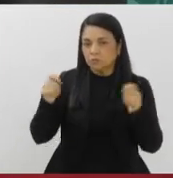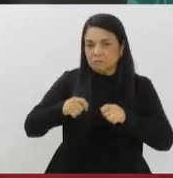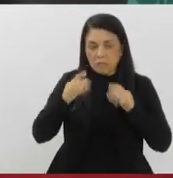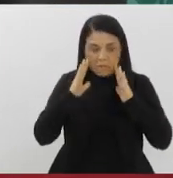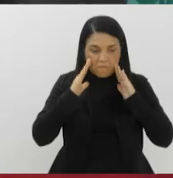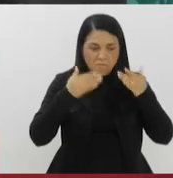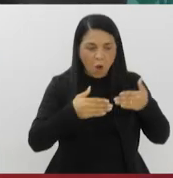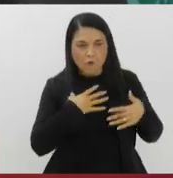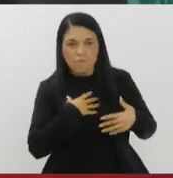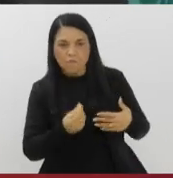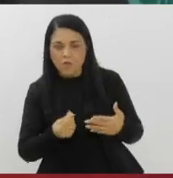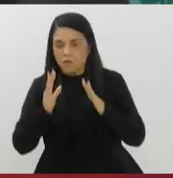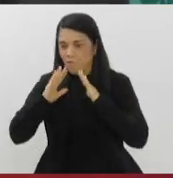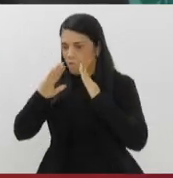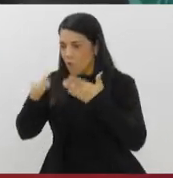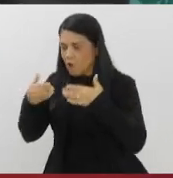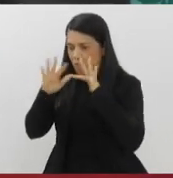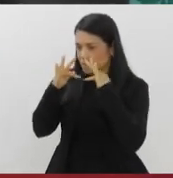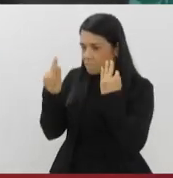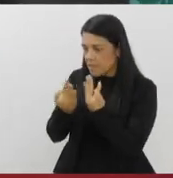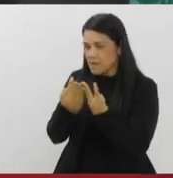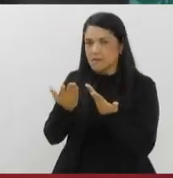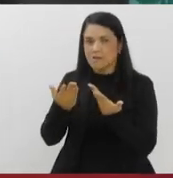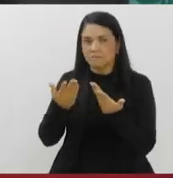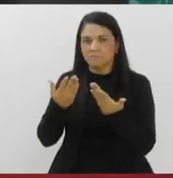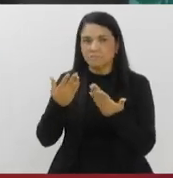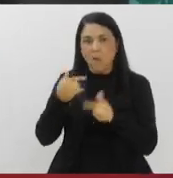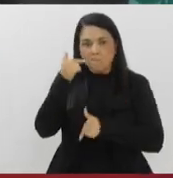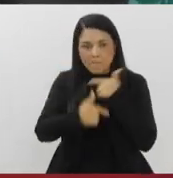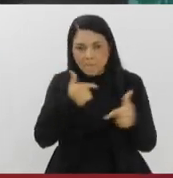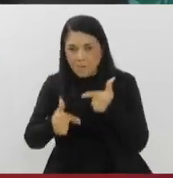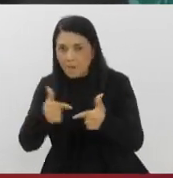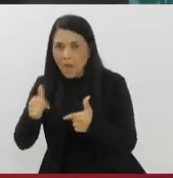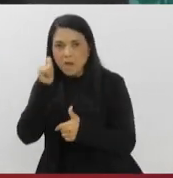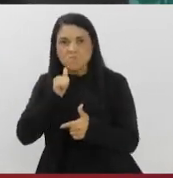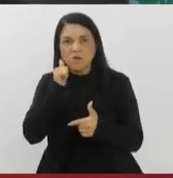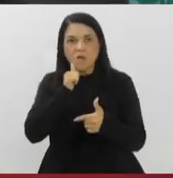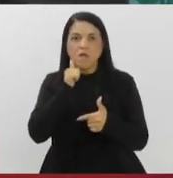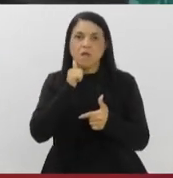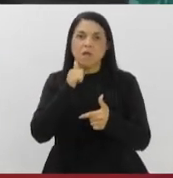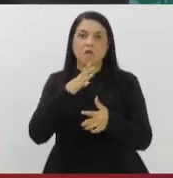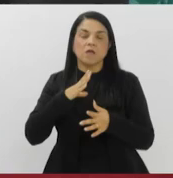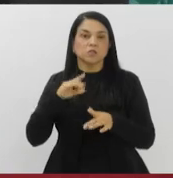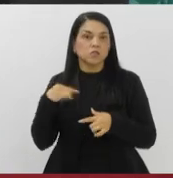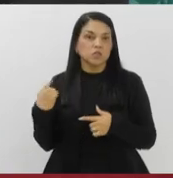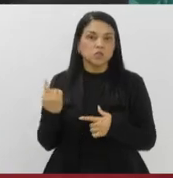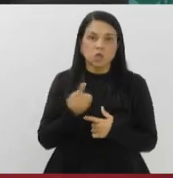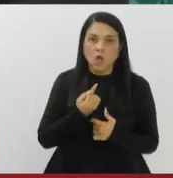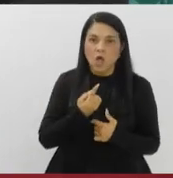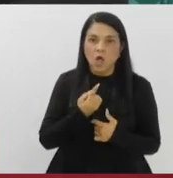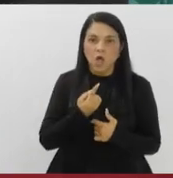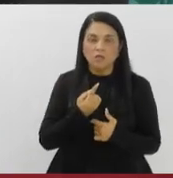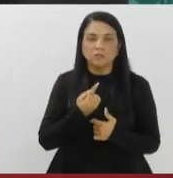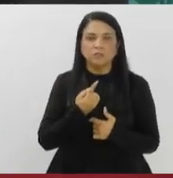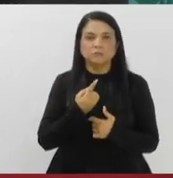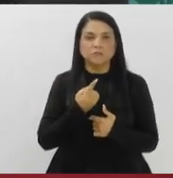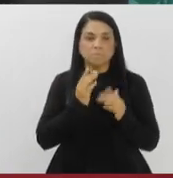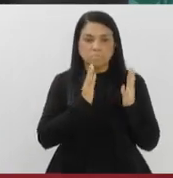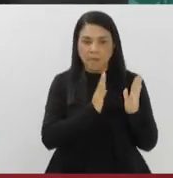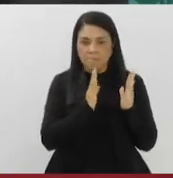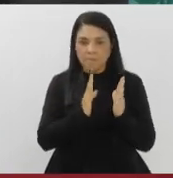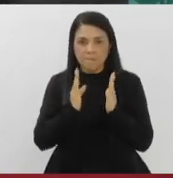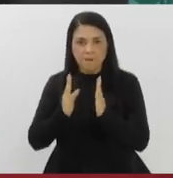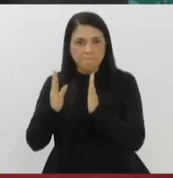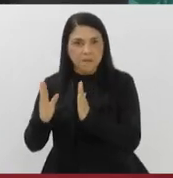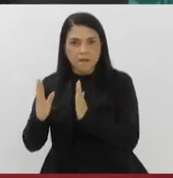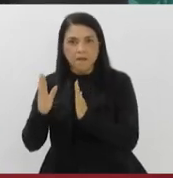alguma coisa muito mais, claro que priorizamos, colocamos, nós todas temos aqui etapas de priorização,